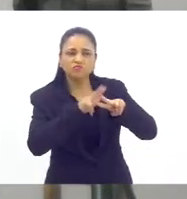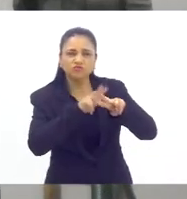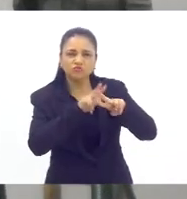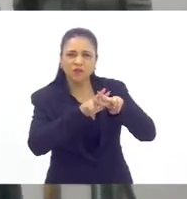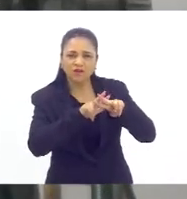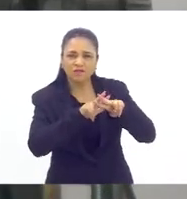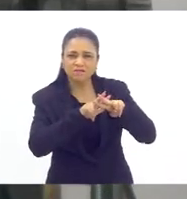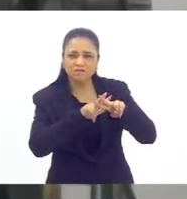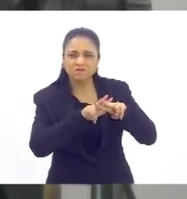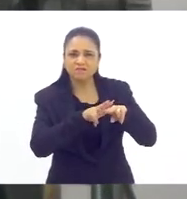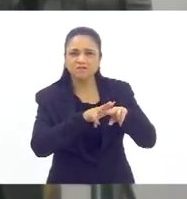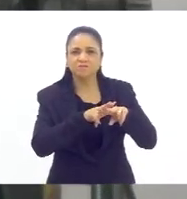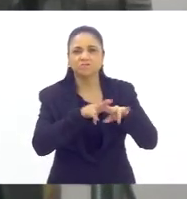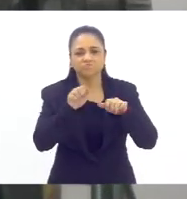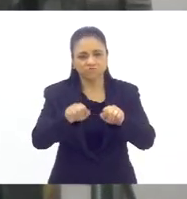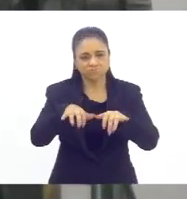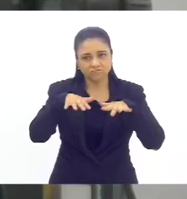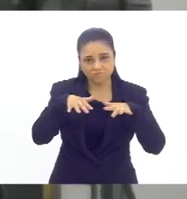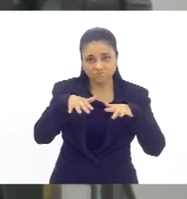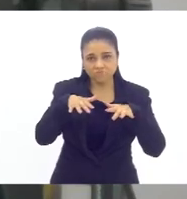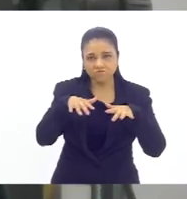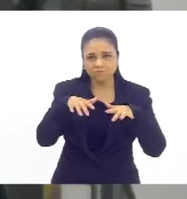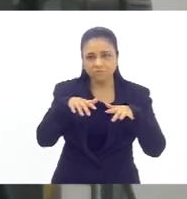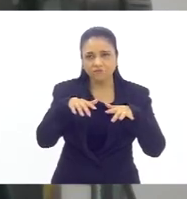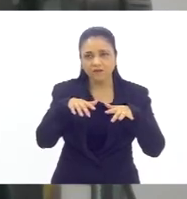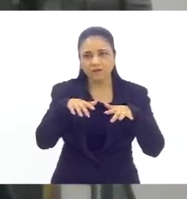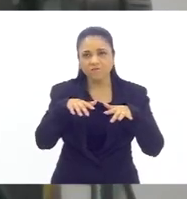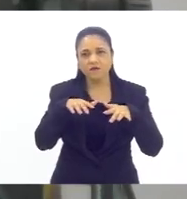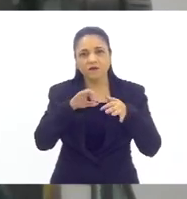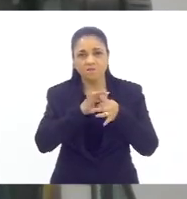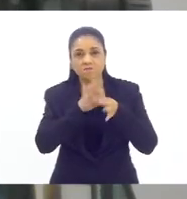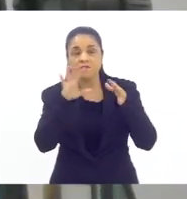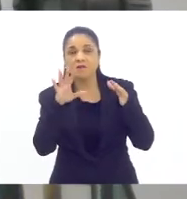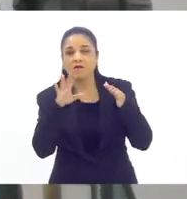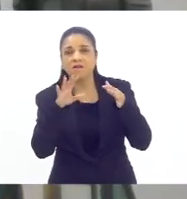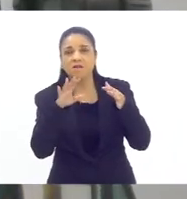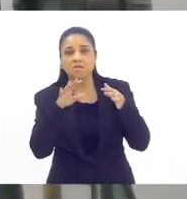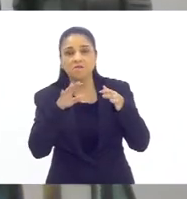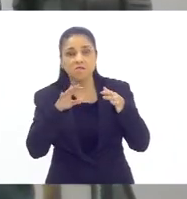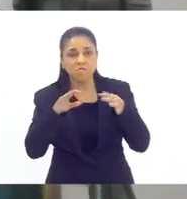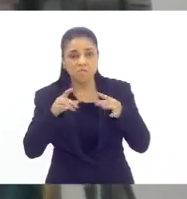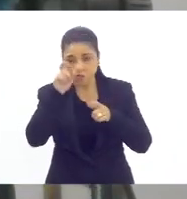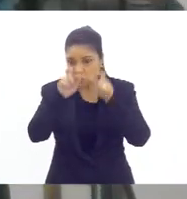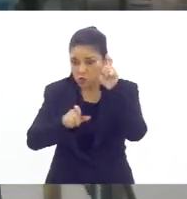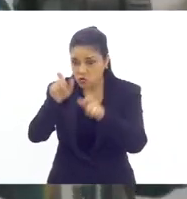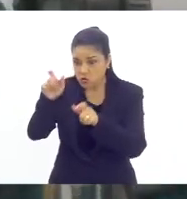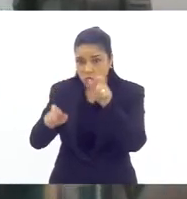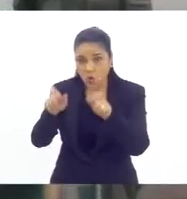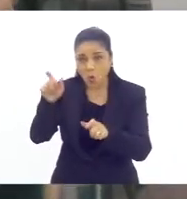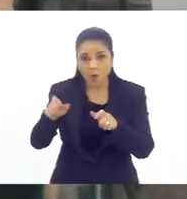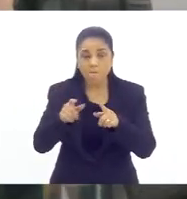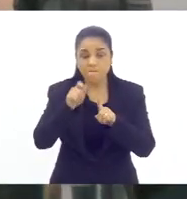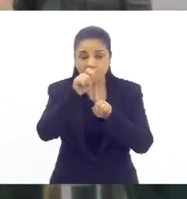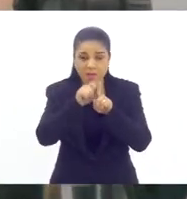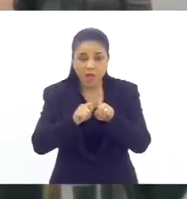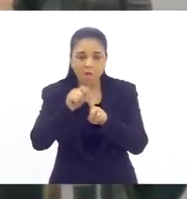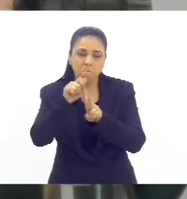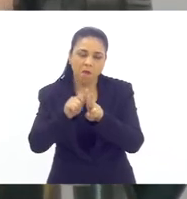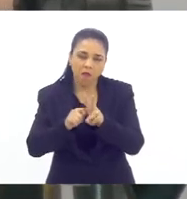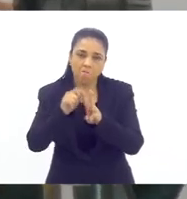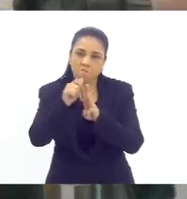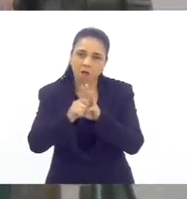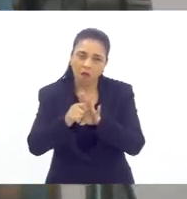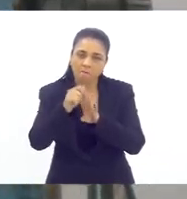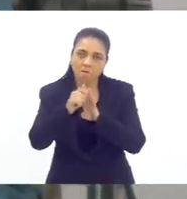as audiências de custódias para soltar milhares de pessoas que às vezes ficavam meses e meses mofando